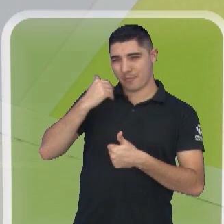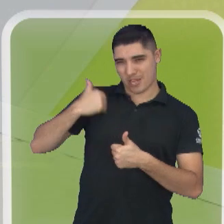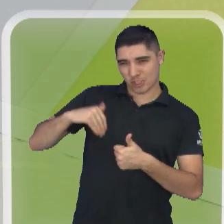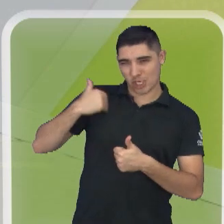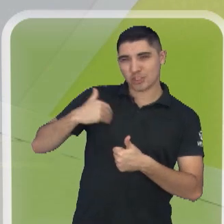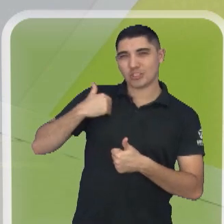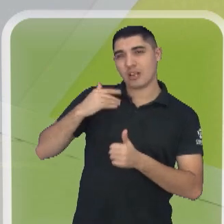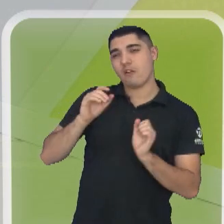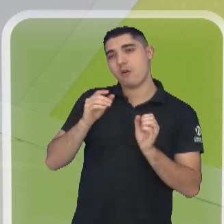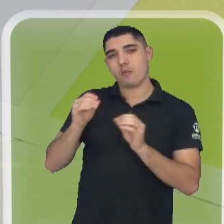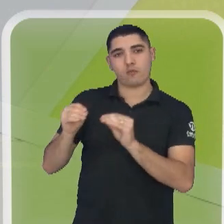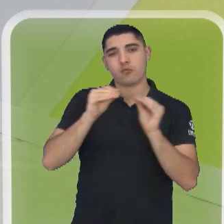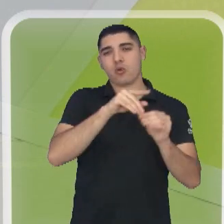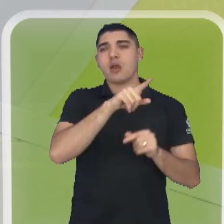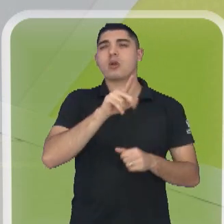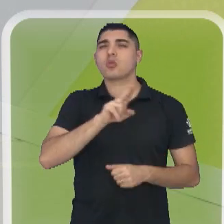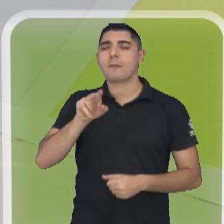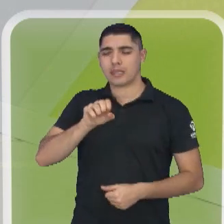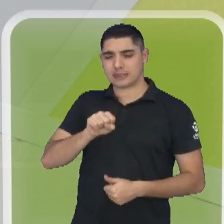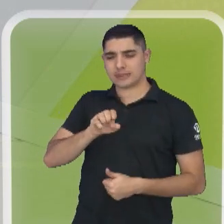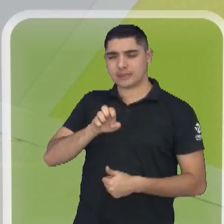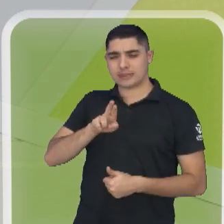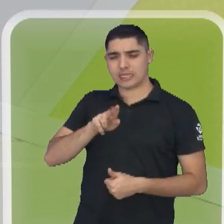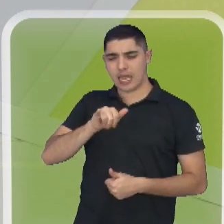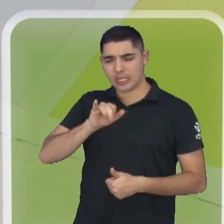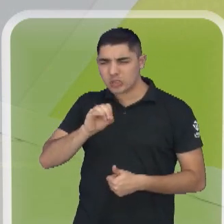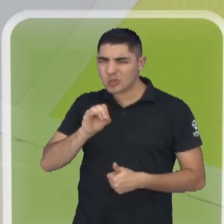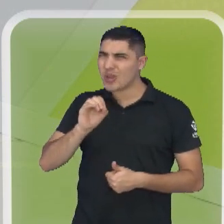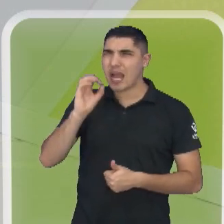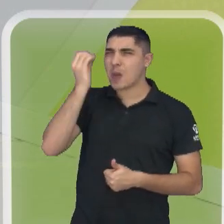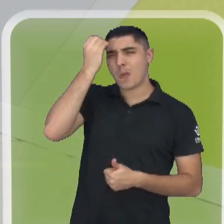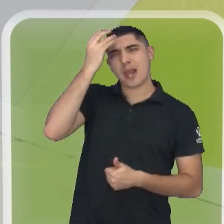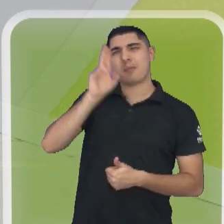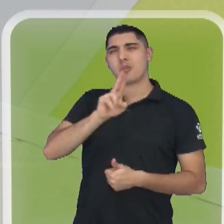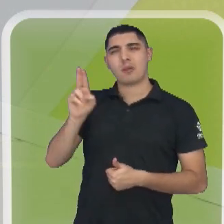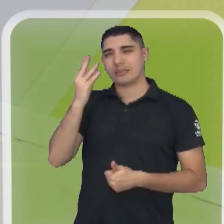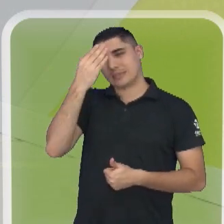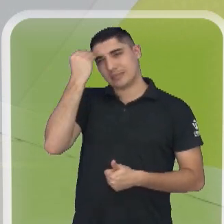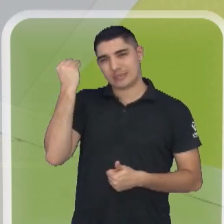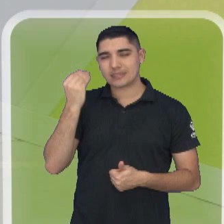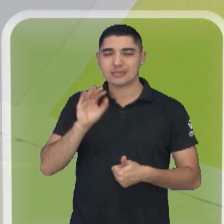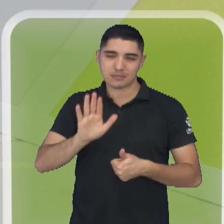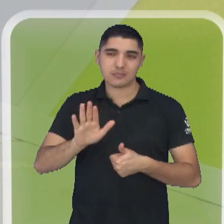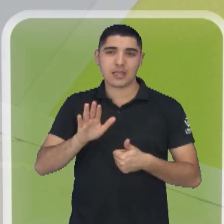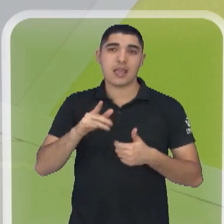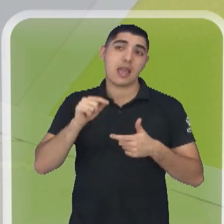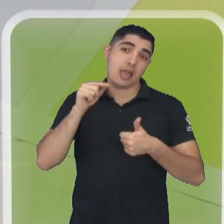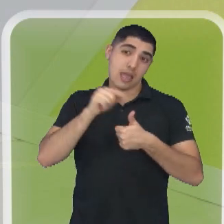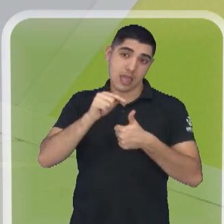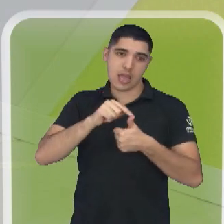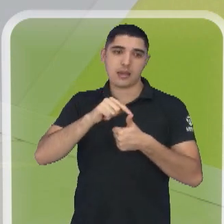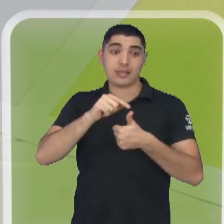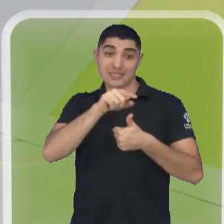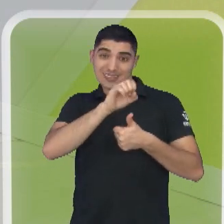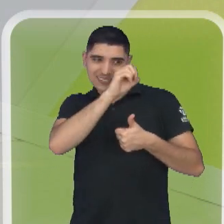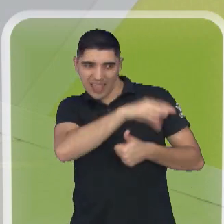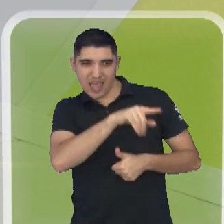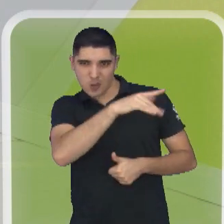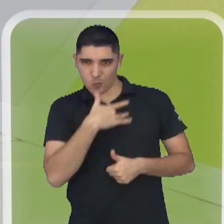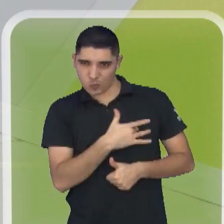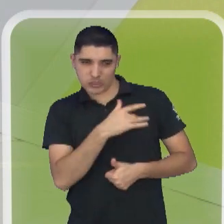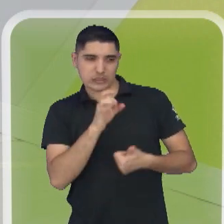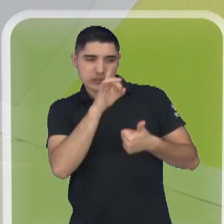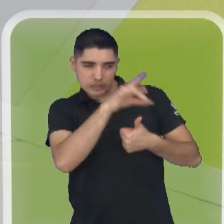de voleibol, Mendes, Sérgio Mendes, não é Sérgio Mendes, é alguma coisa, esqueci o nome dele agora. Mas enfim, ele